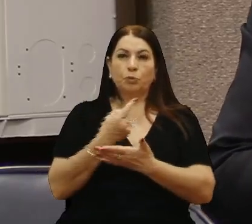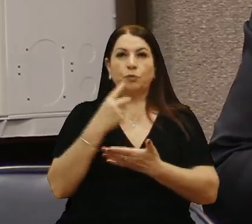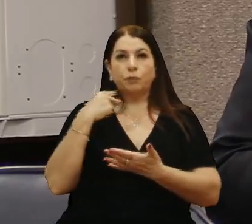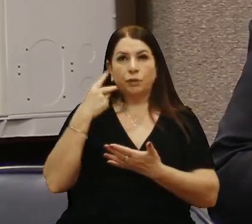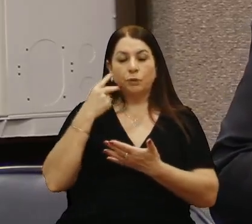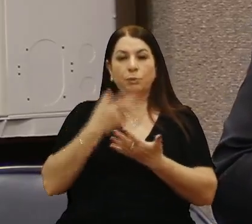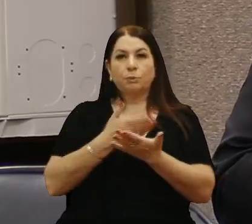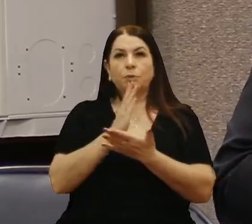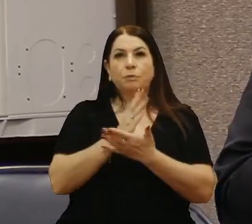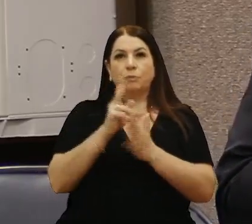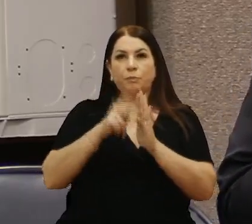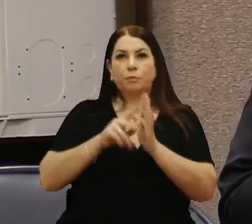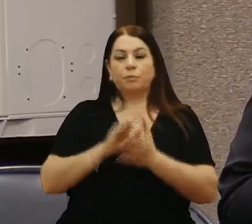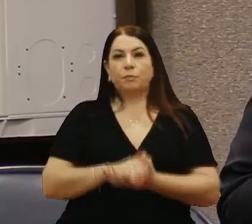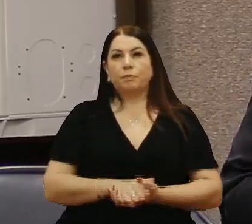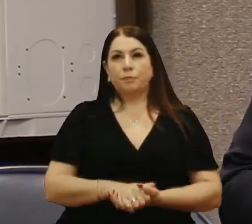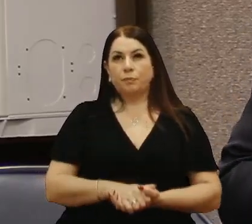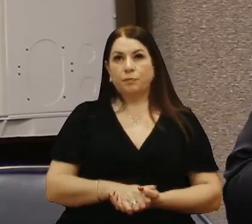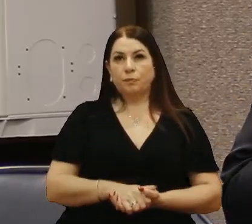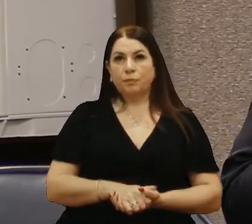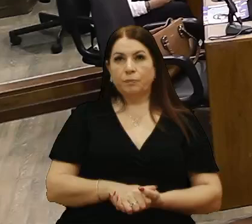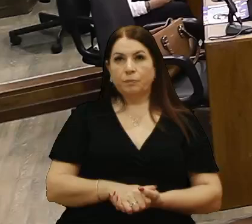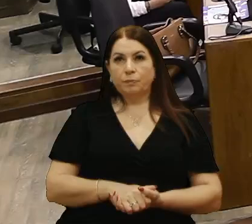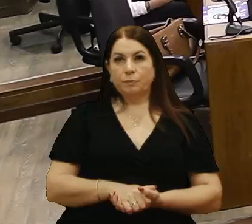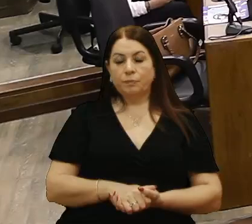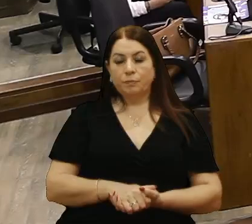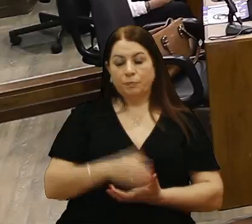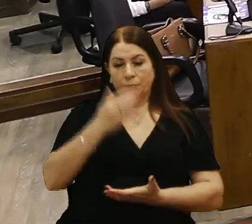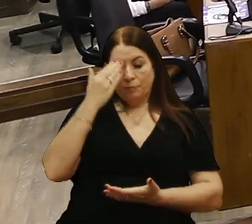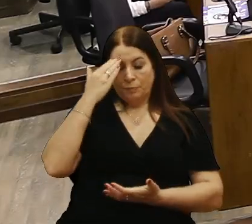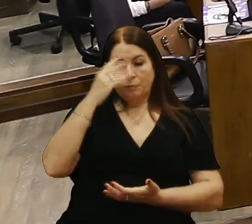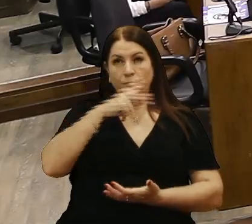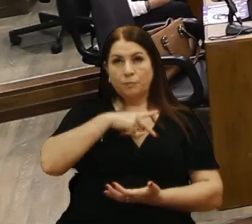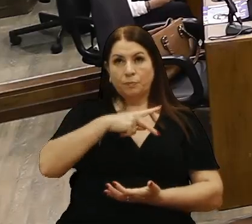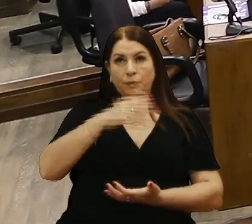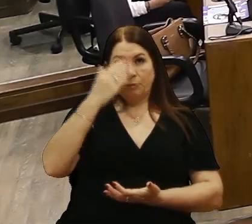para a aprovação desse projeto. Obrigado, presidente.